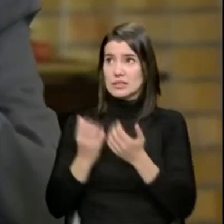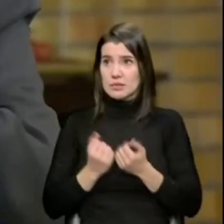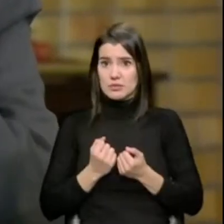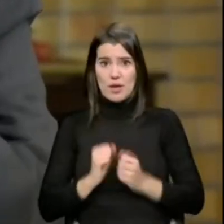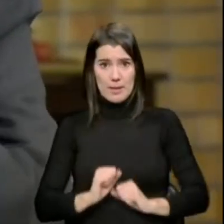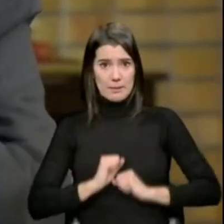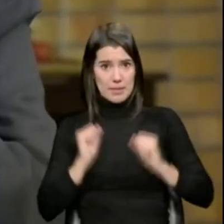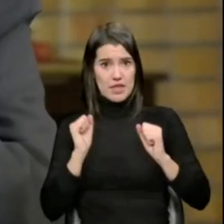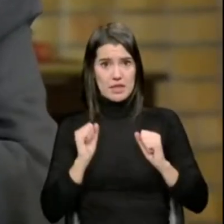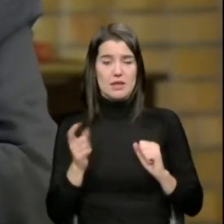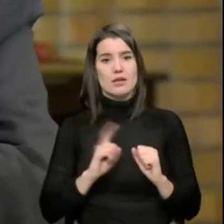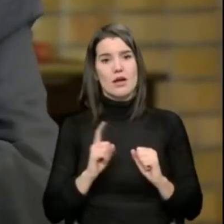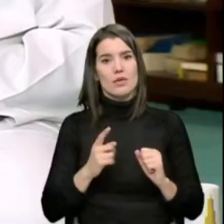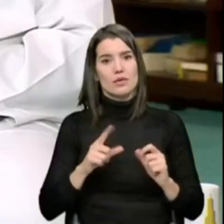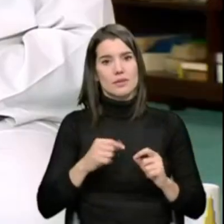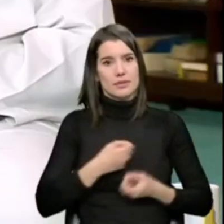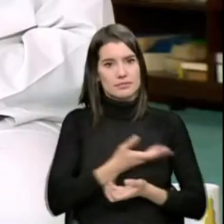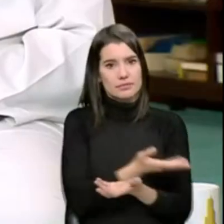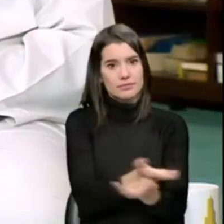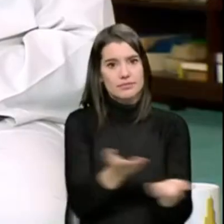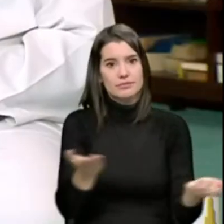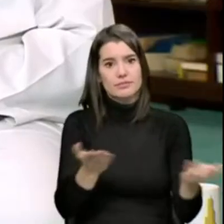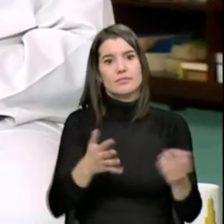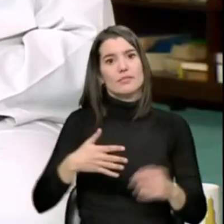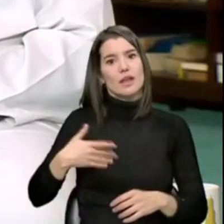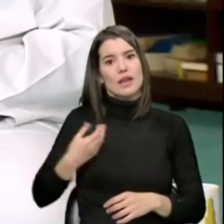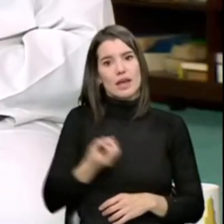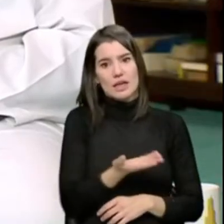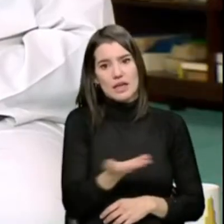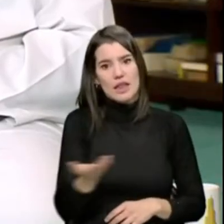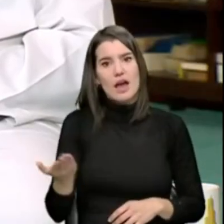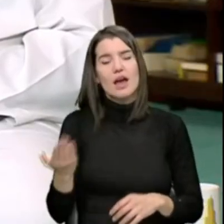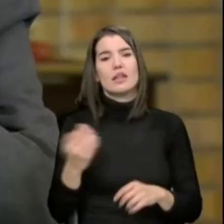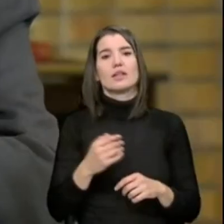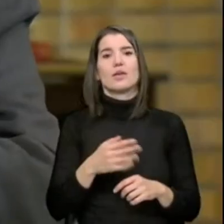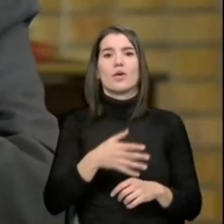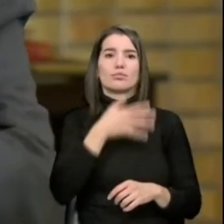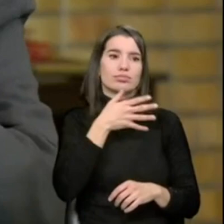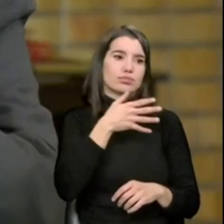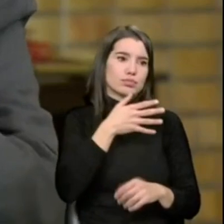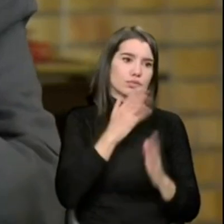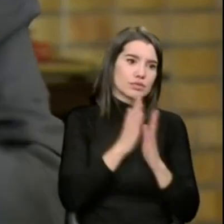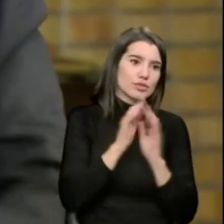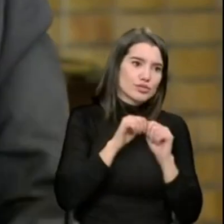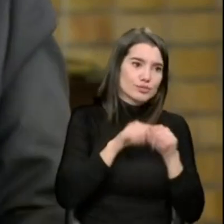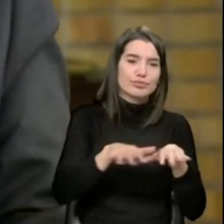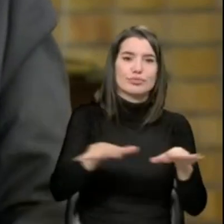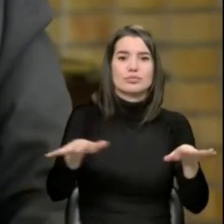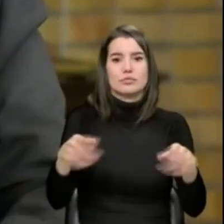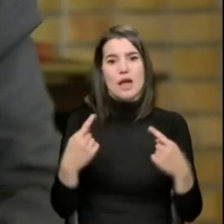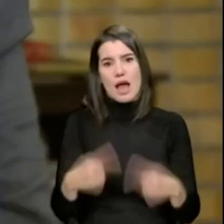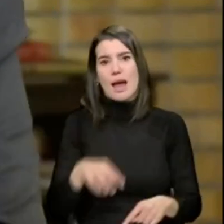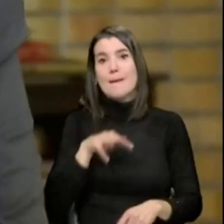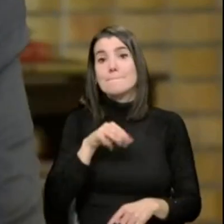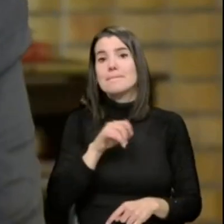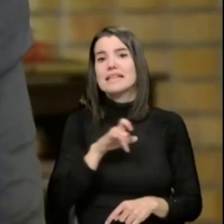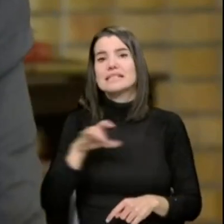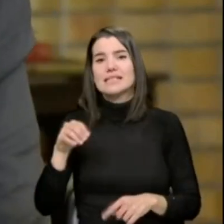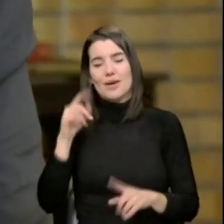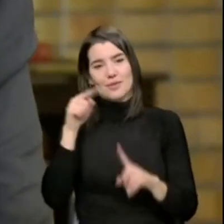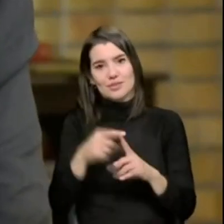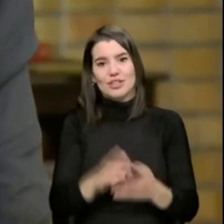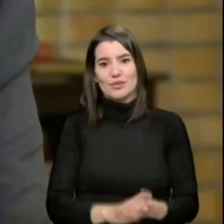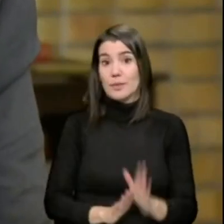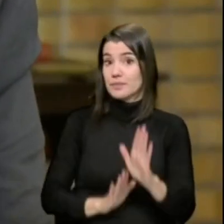é também para partilhar com os outros. E por isso, quer na caridade, quer na evangelização, há aqui um bocadinho de missão. Mas se me